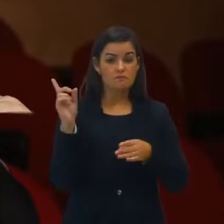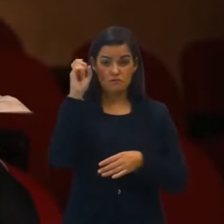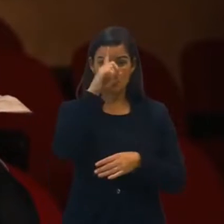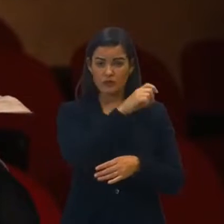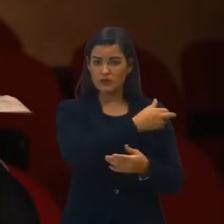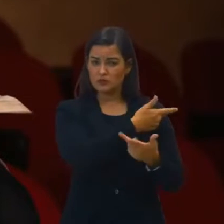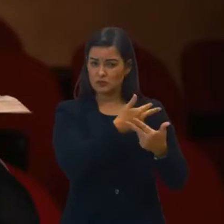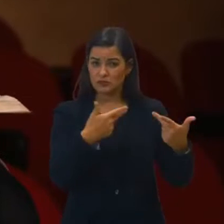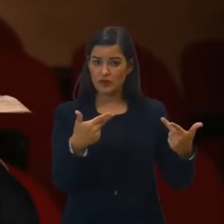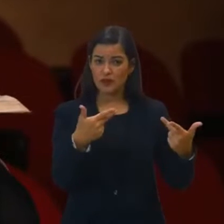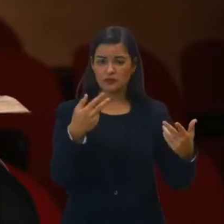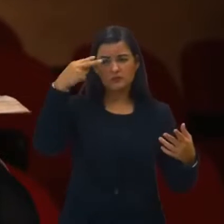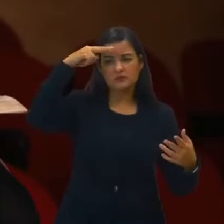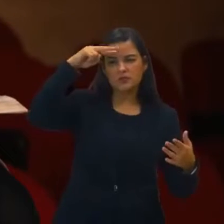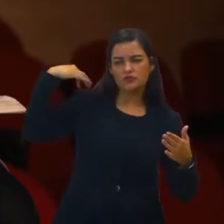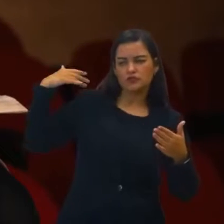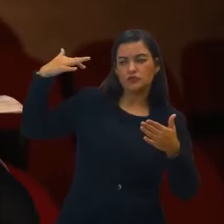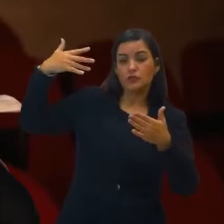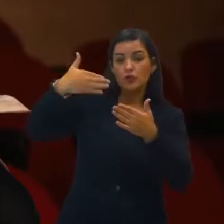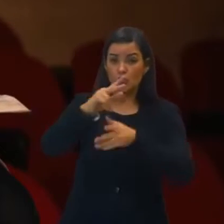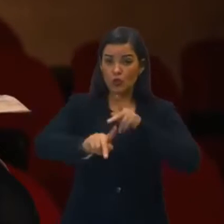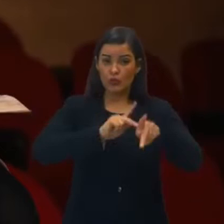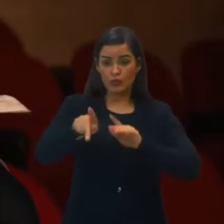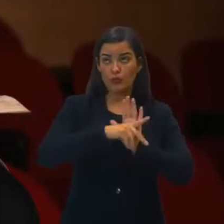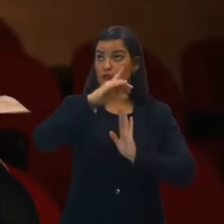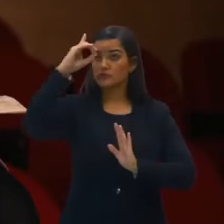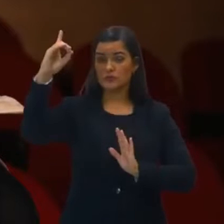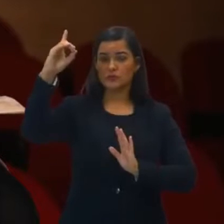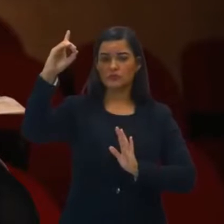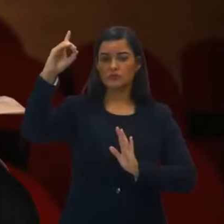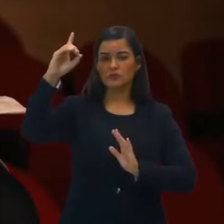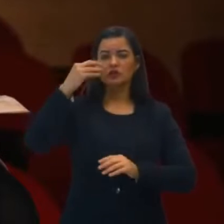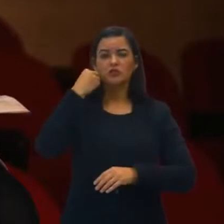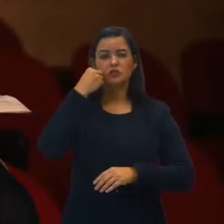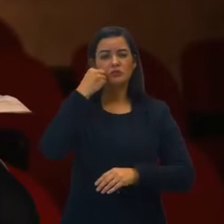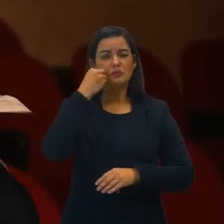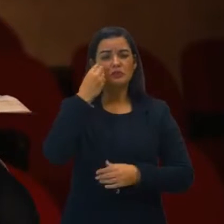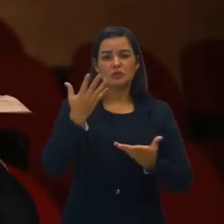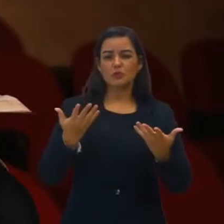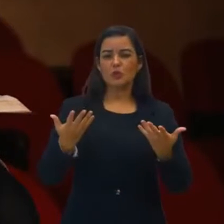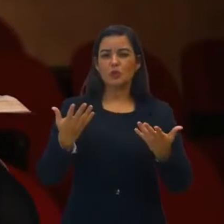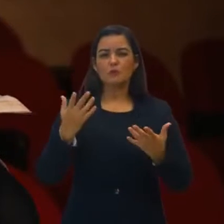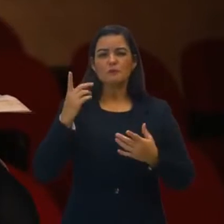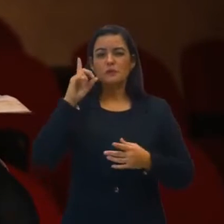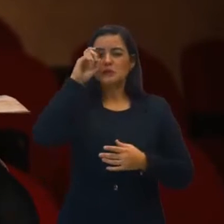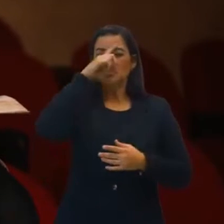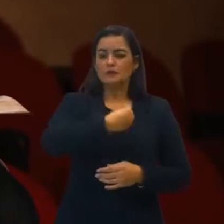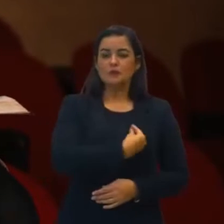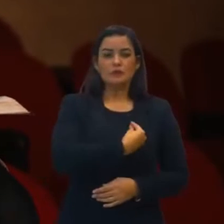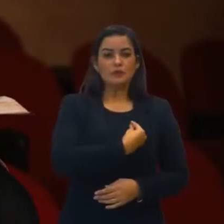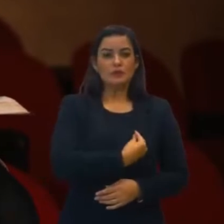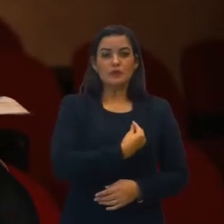quando o povo de Deus passou pelos vales mais profundos, cruzou os desertos mais